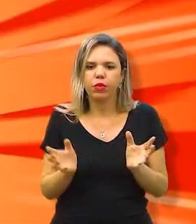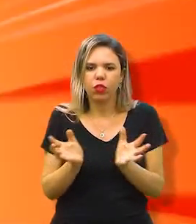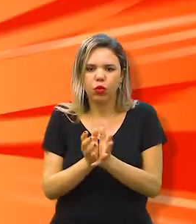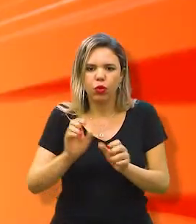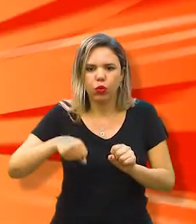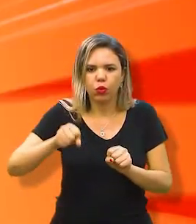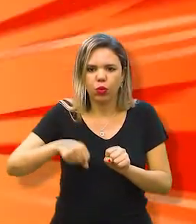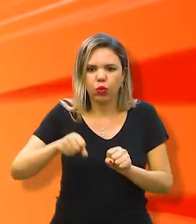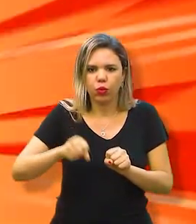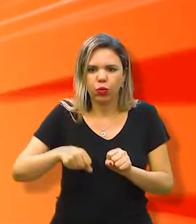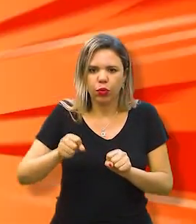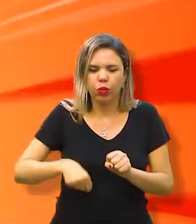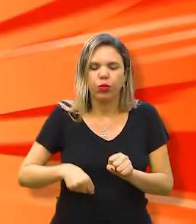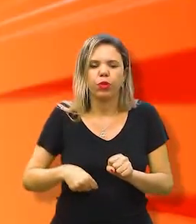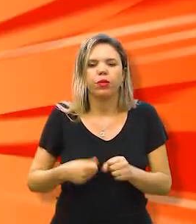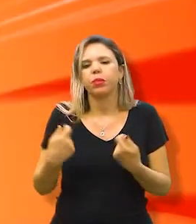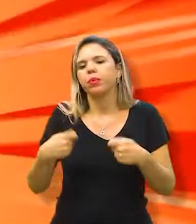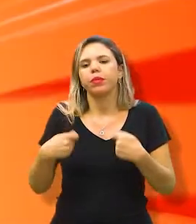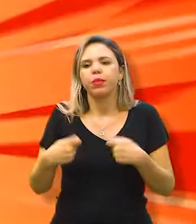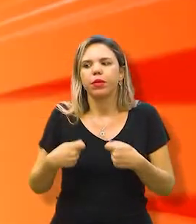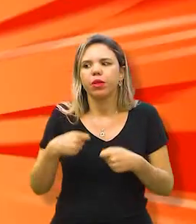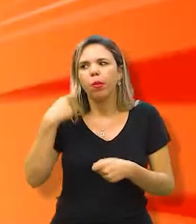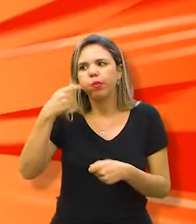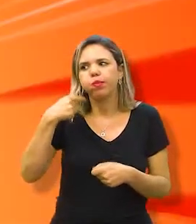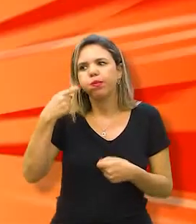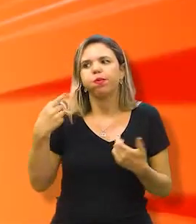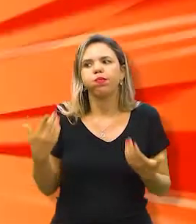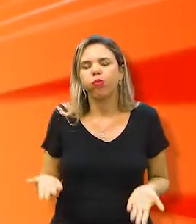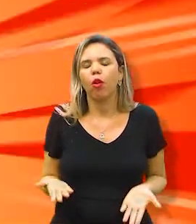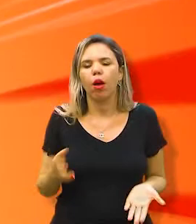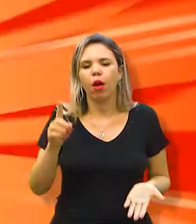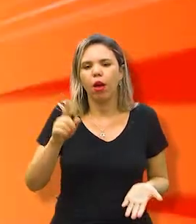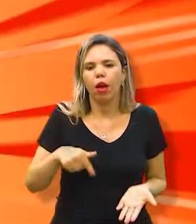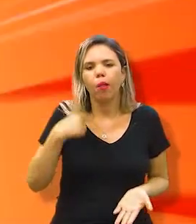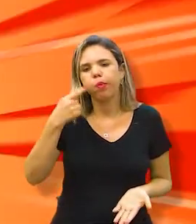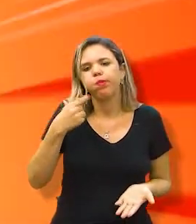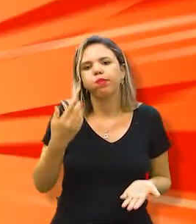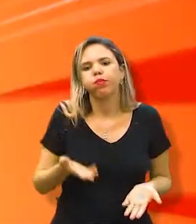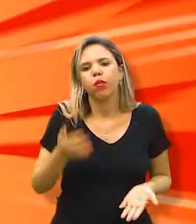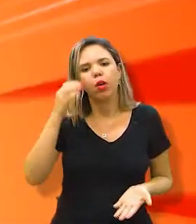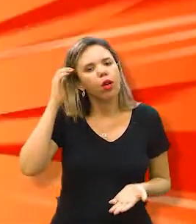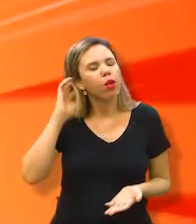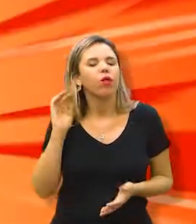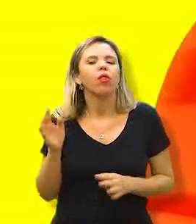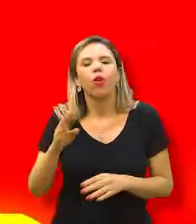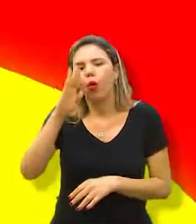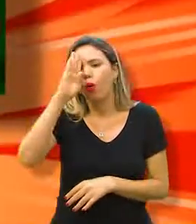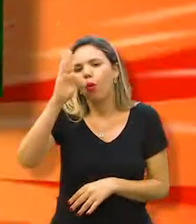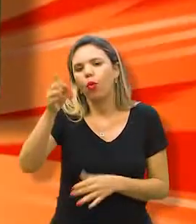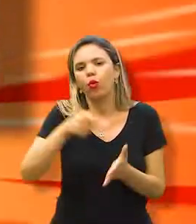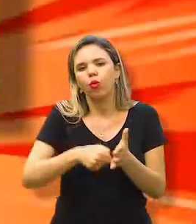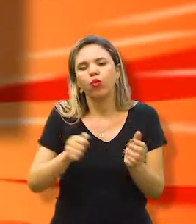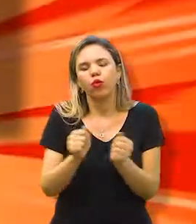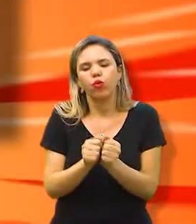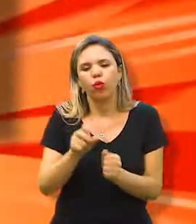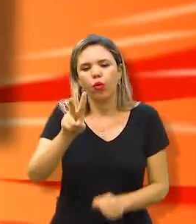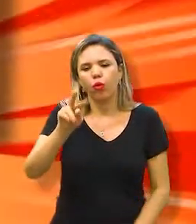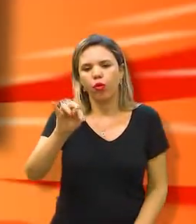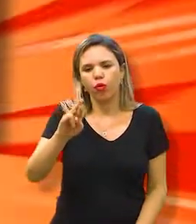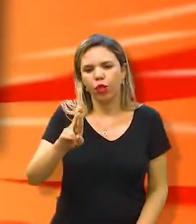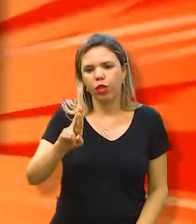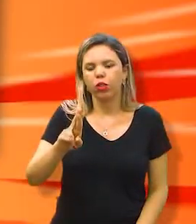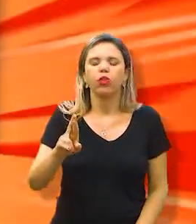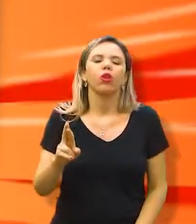Selvagem Motoclube quanto o Aranhas Motoclube precisou de uma advogada. E essa advogada que vai ser protagonista junto